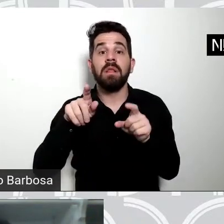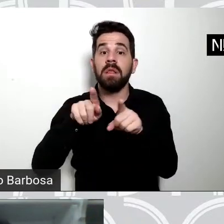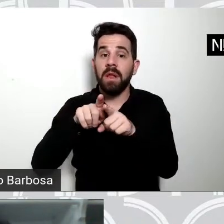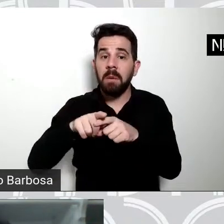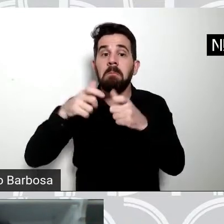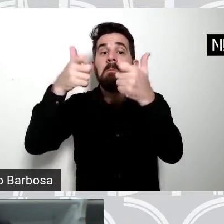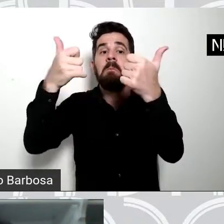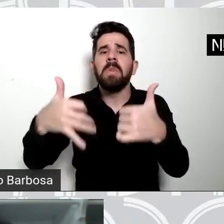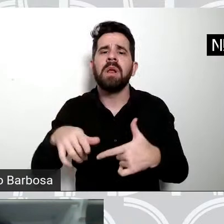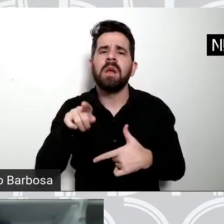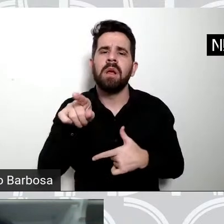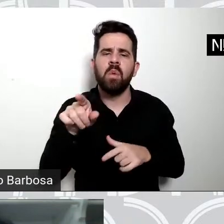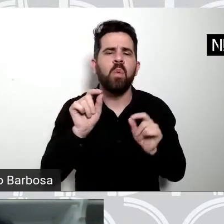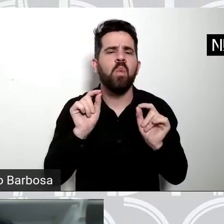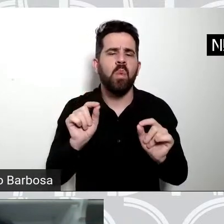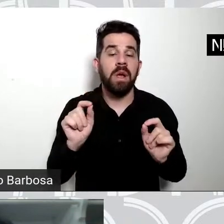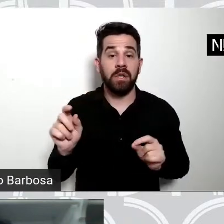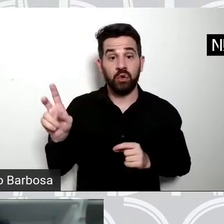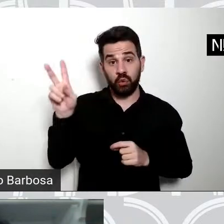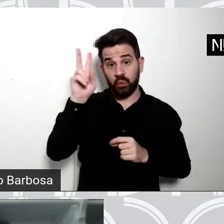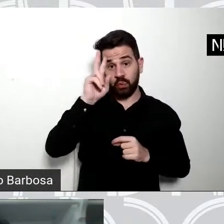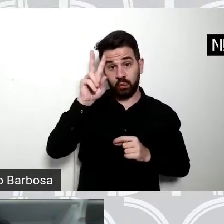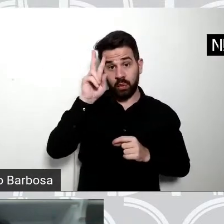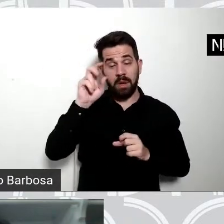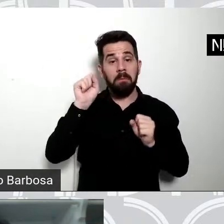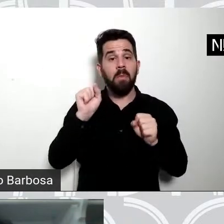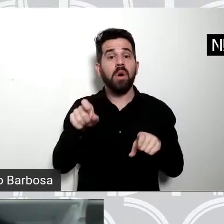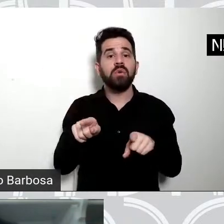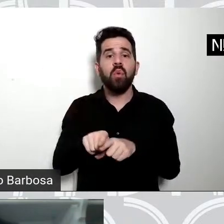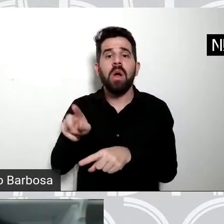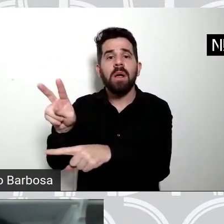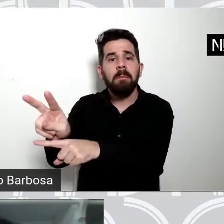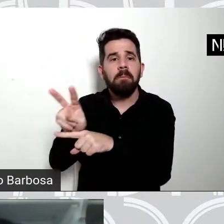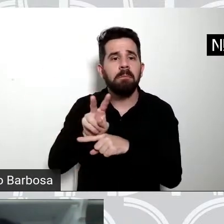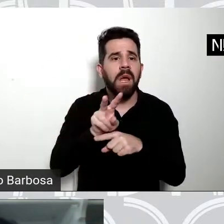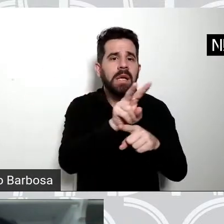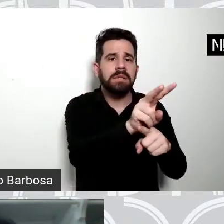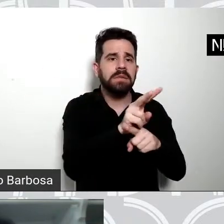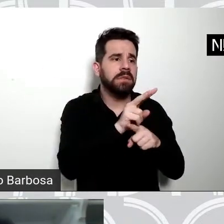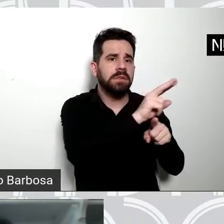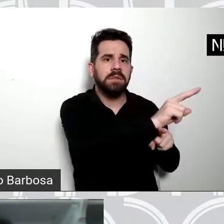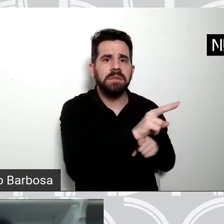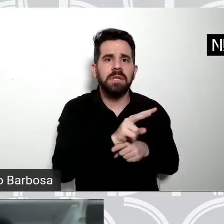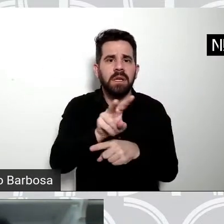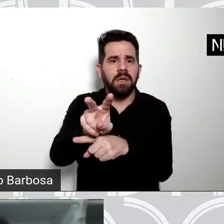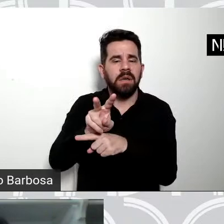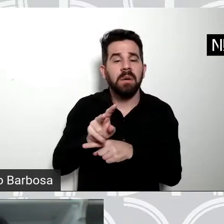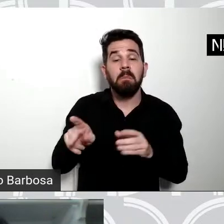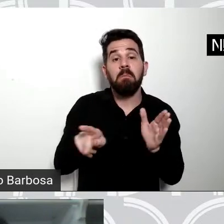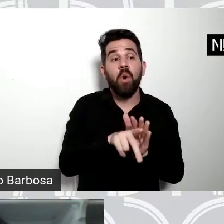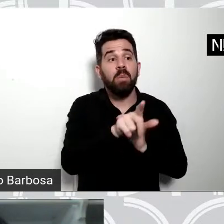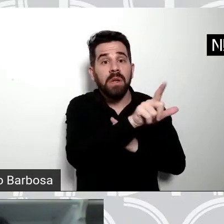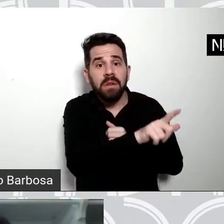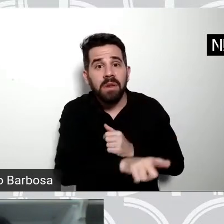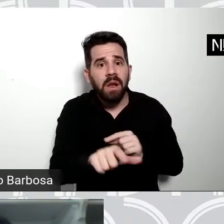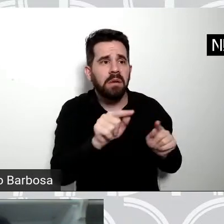que a história pode tomar emprestado os métodos e as escritas da literatura. Né? Então, são os